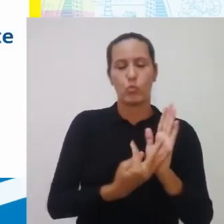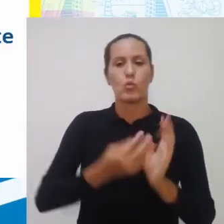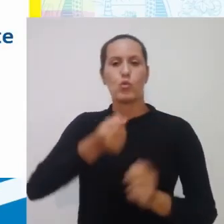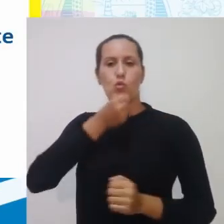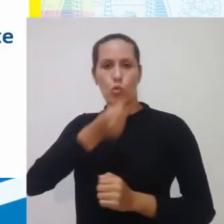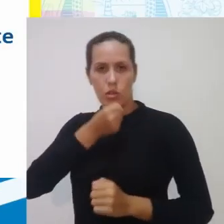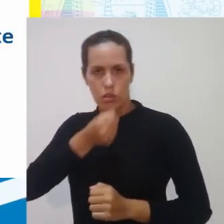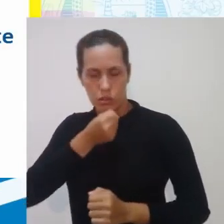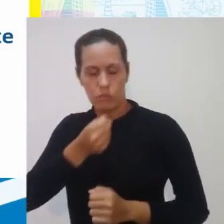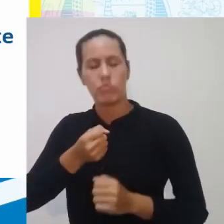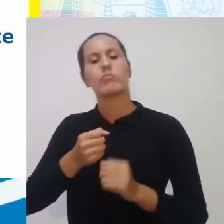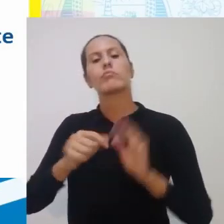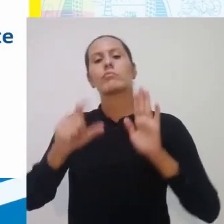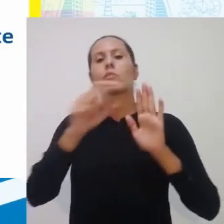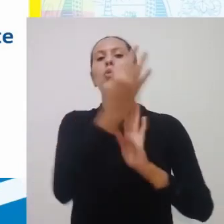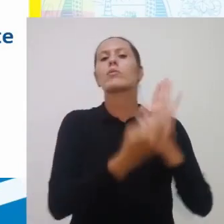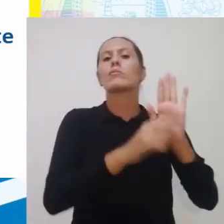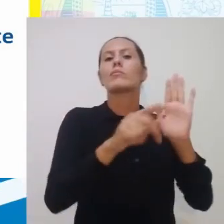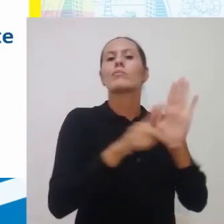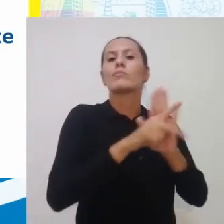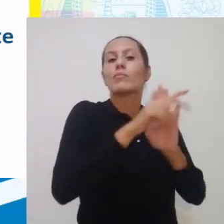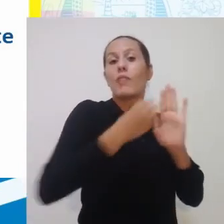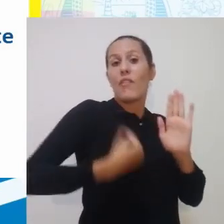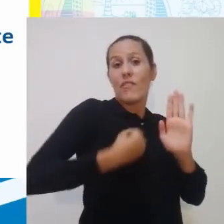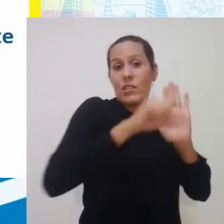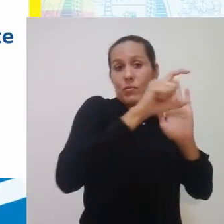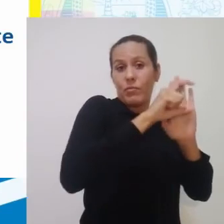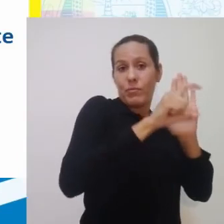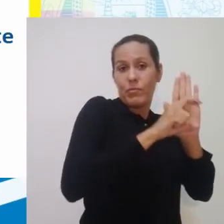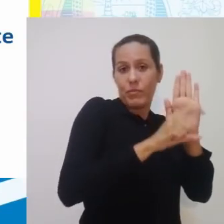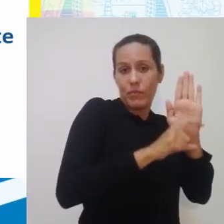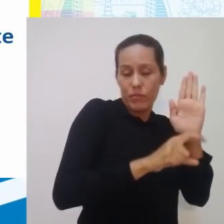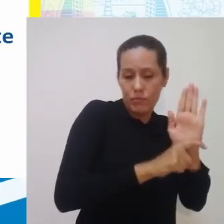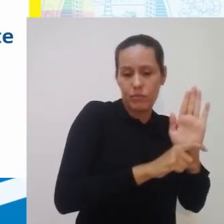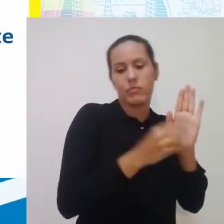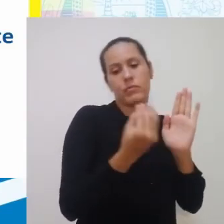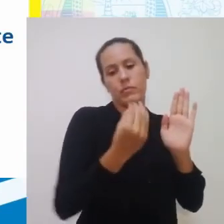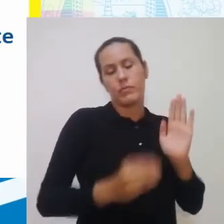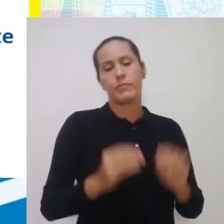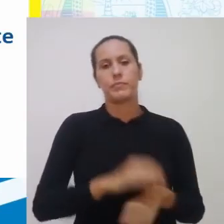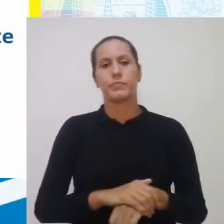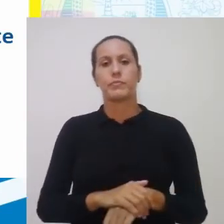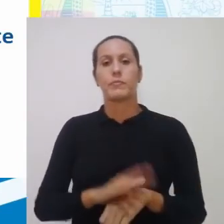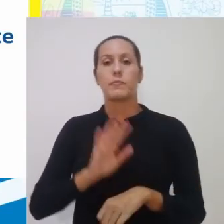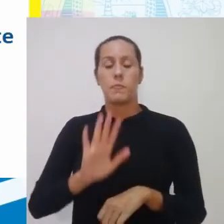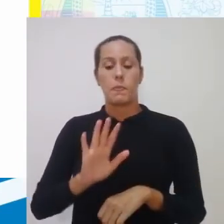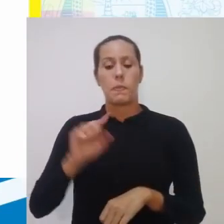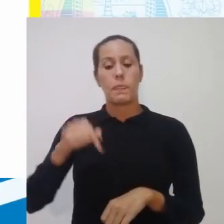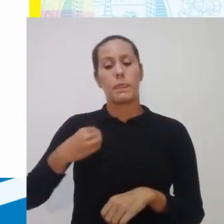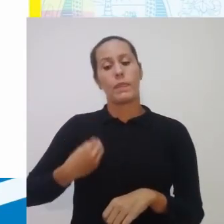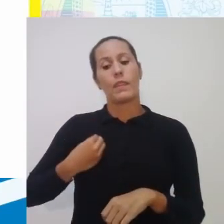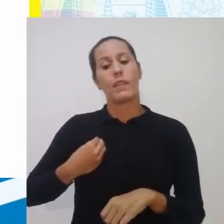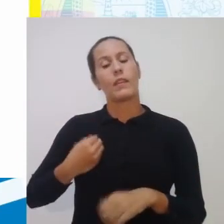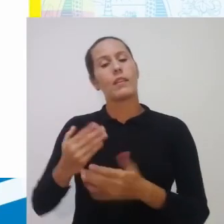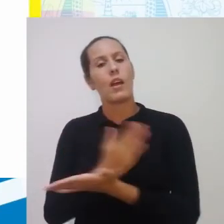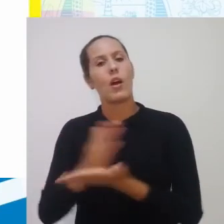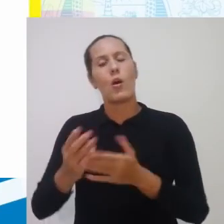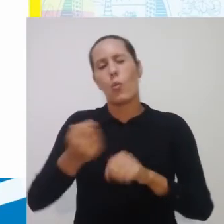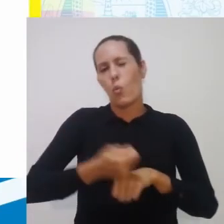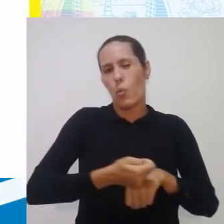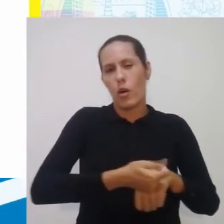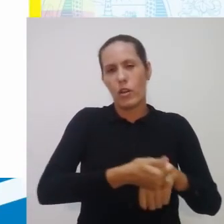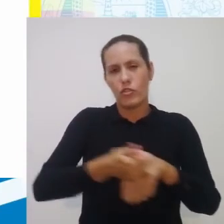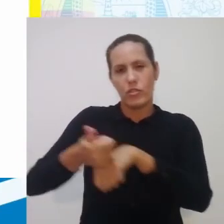são escritos em parágrafos, prefira os parágrafos para manter a coerência com o texto original no seu resumo. Além disso,